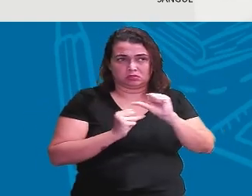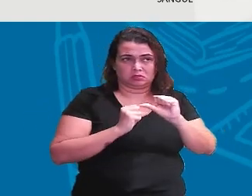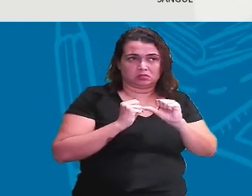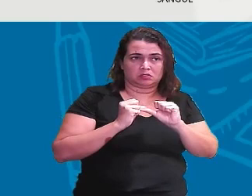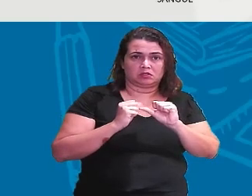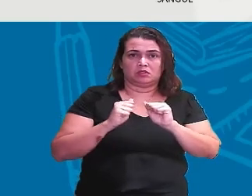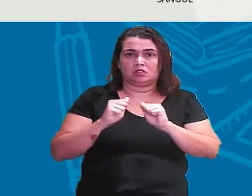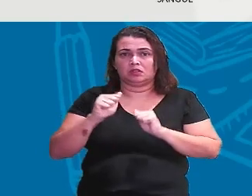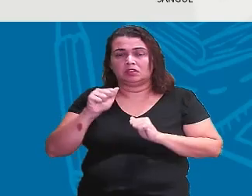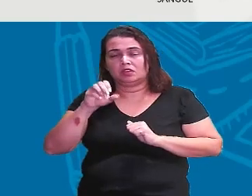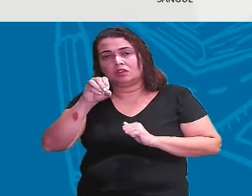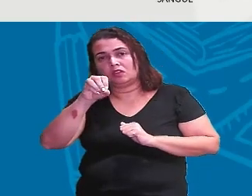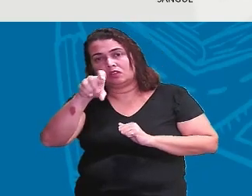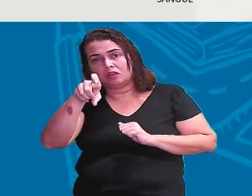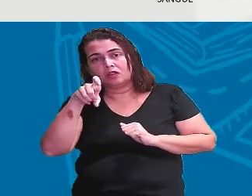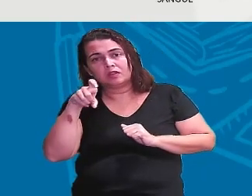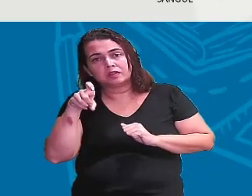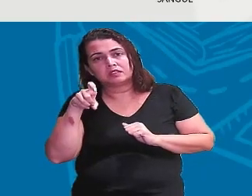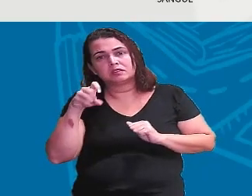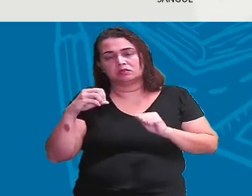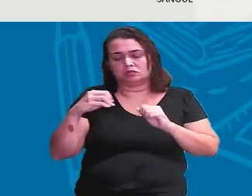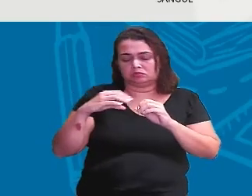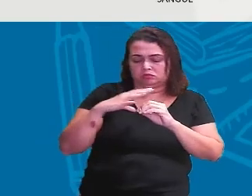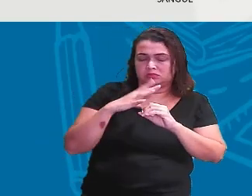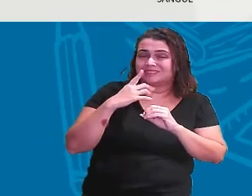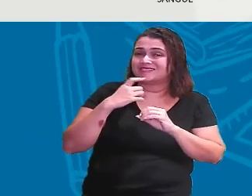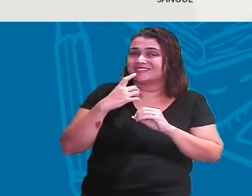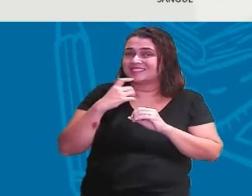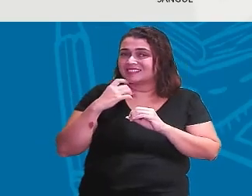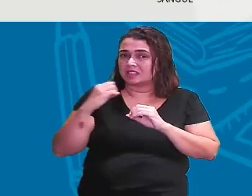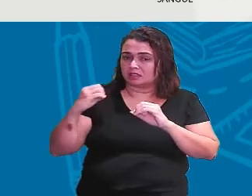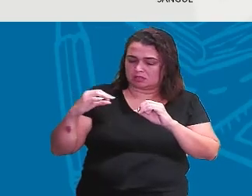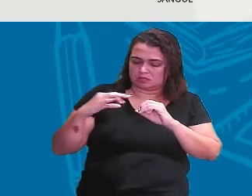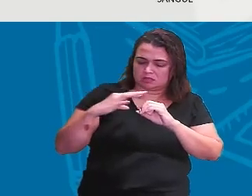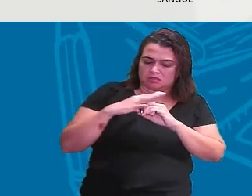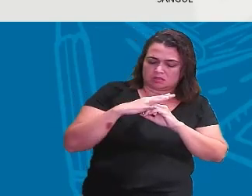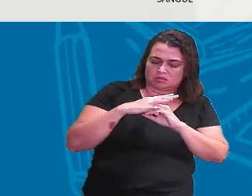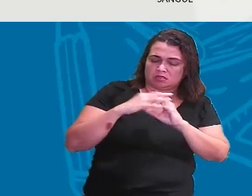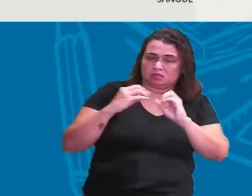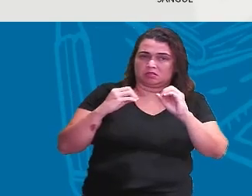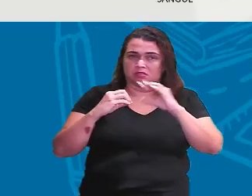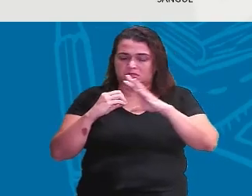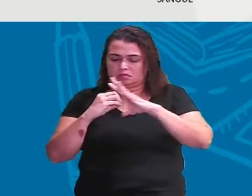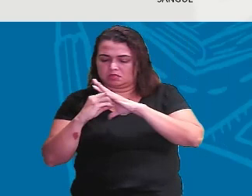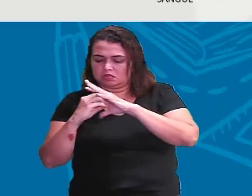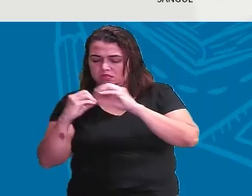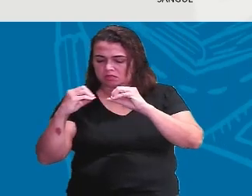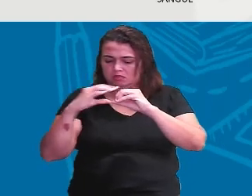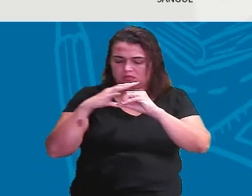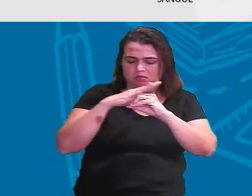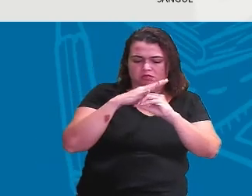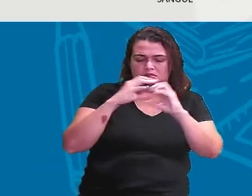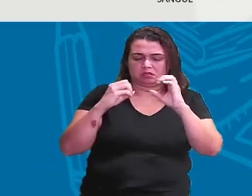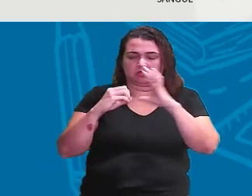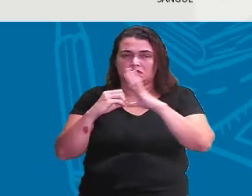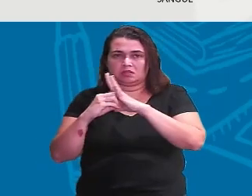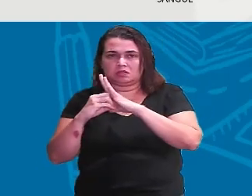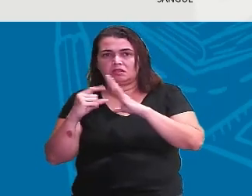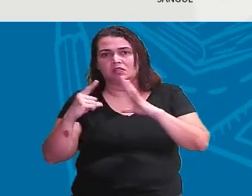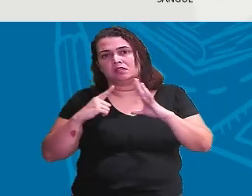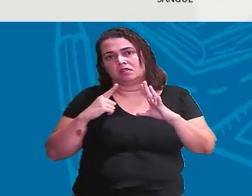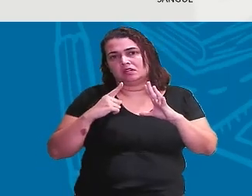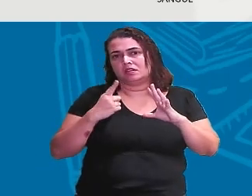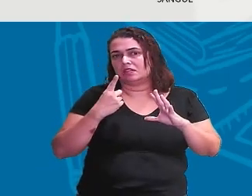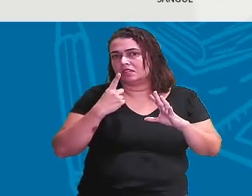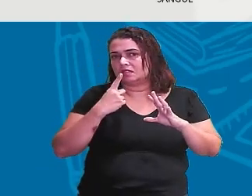de oxigênio, né, que está vindo ali do sangue, né, oxigenado, né, e do sangue pobre em oxigênio,